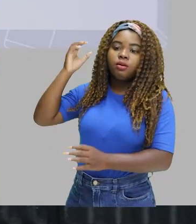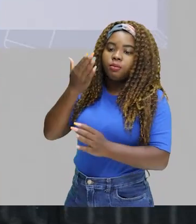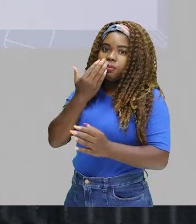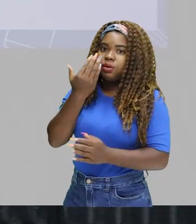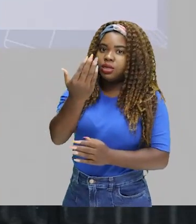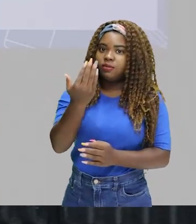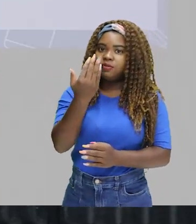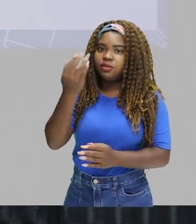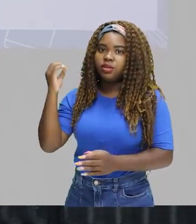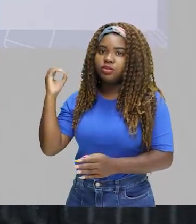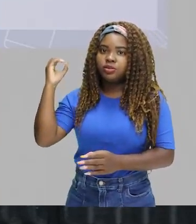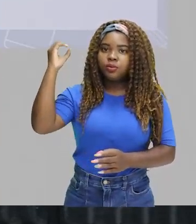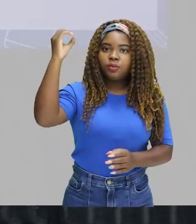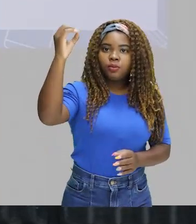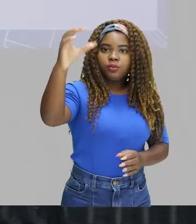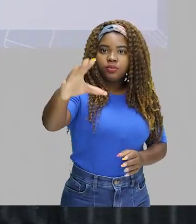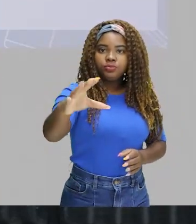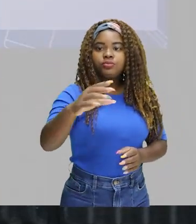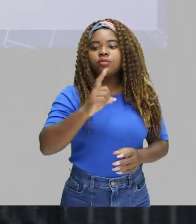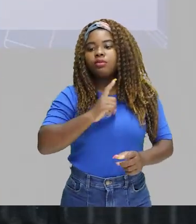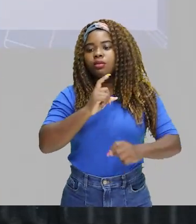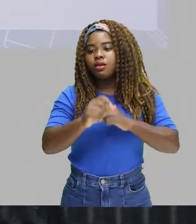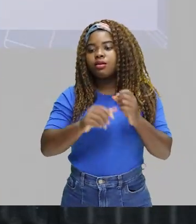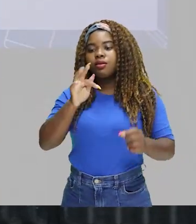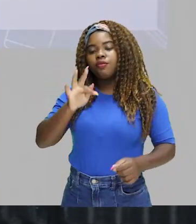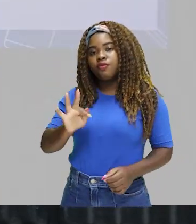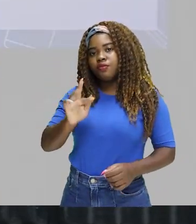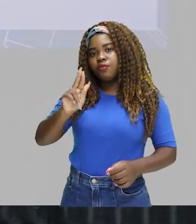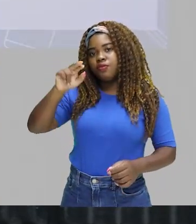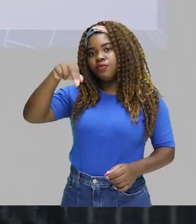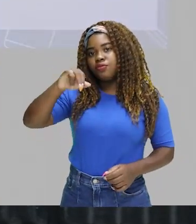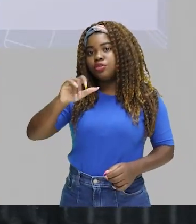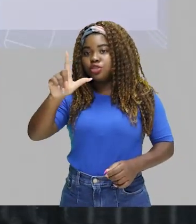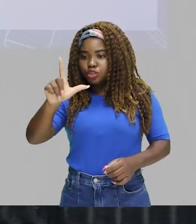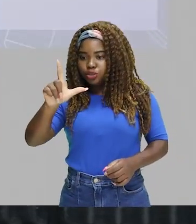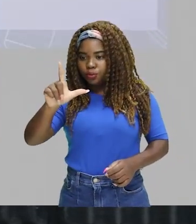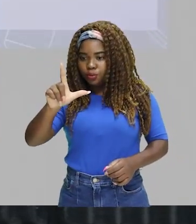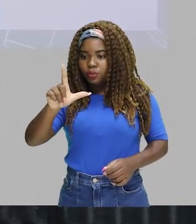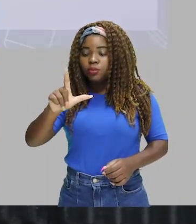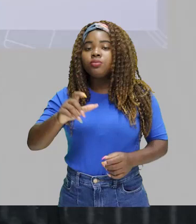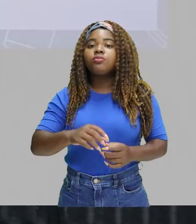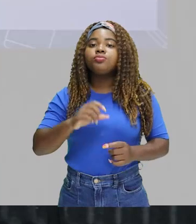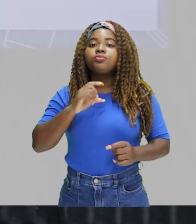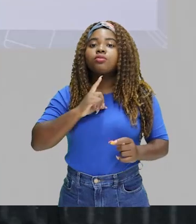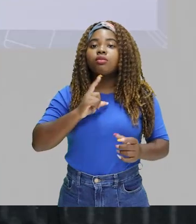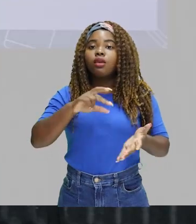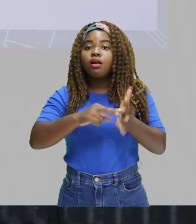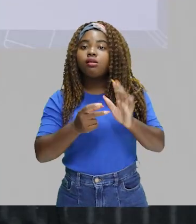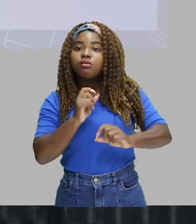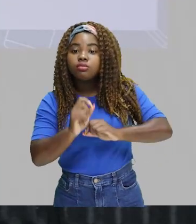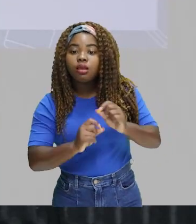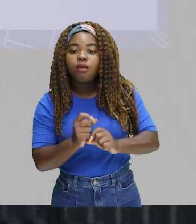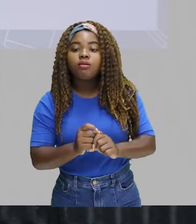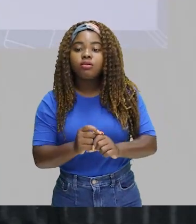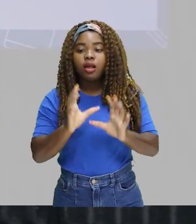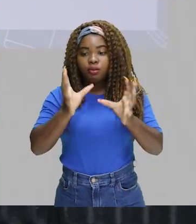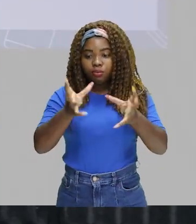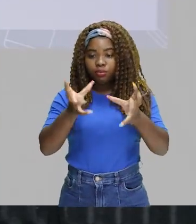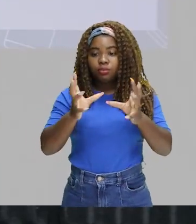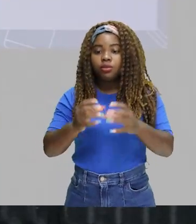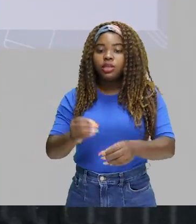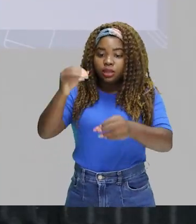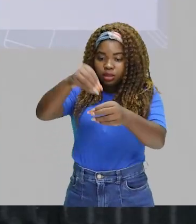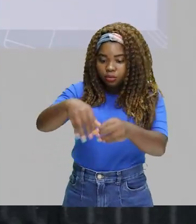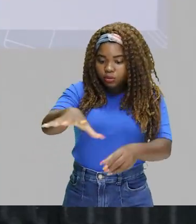de funil. O arremesso tem que cair dentro dessa área. Se não cair dentro dessa